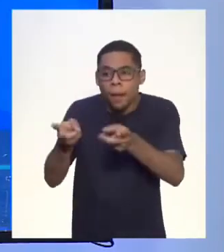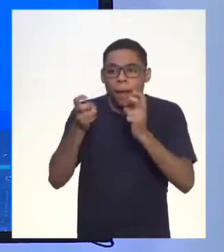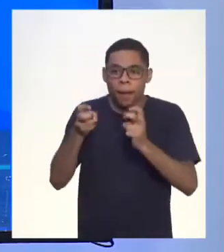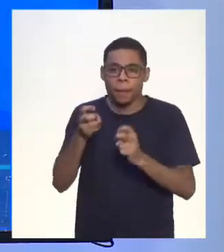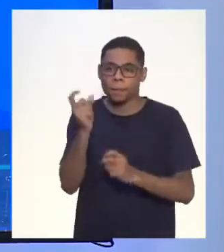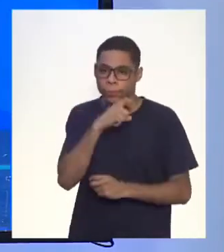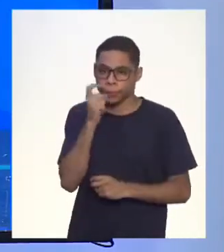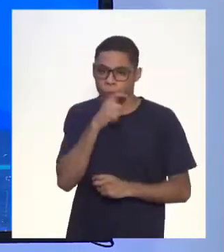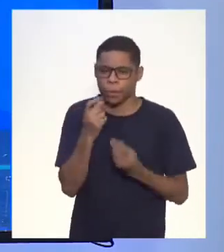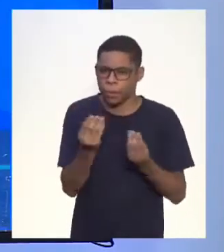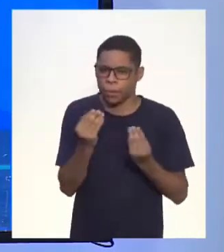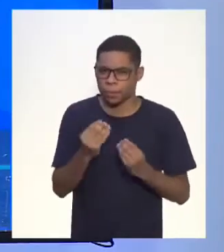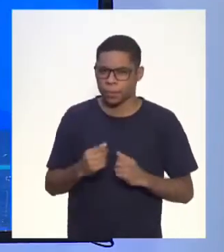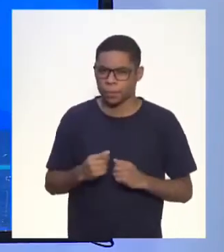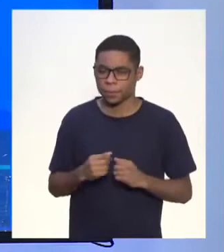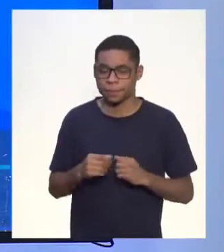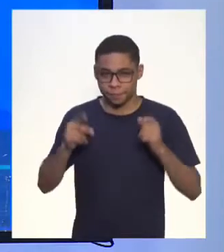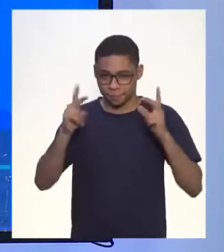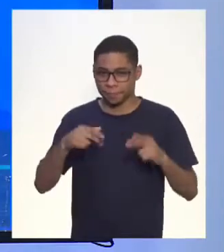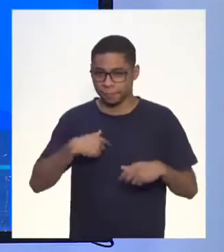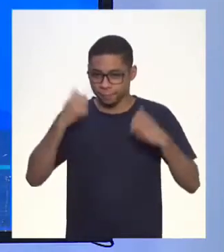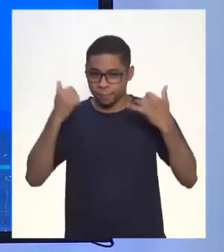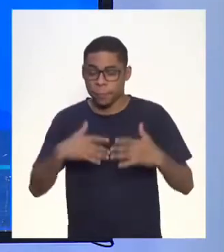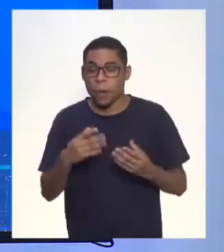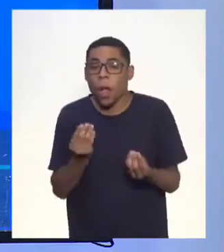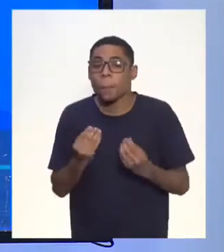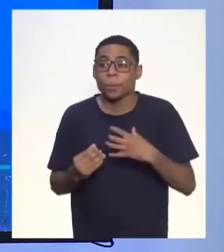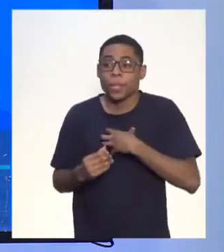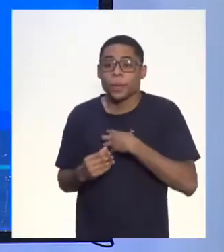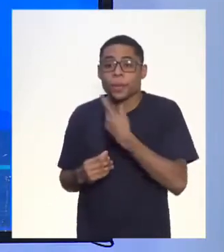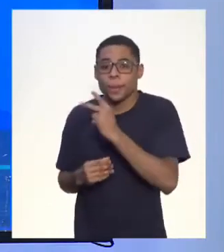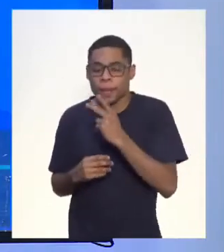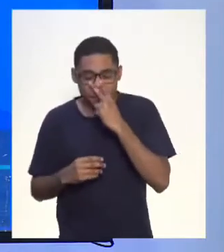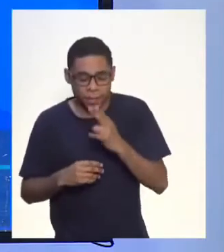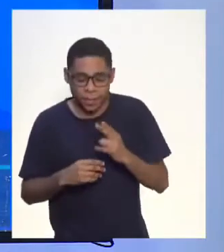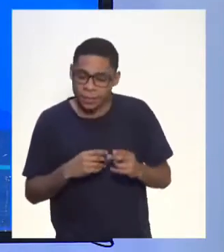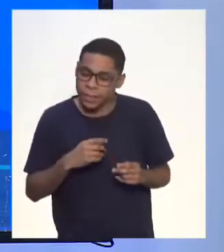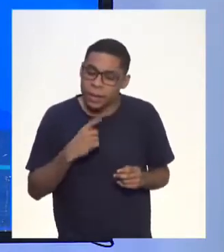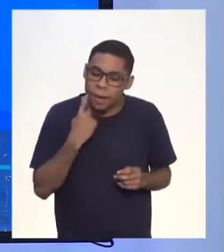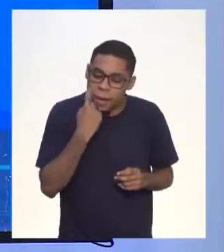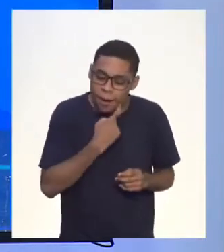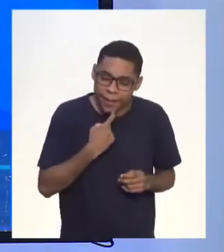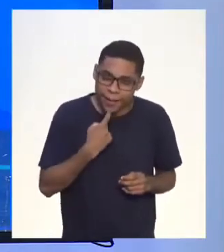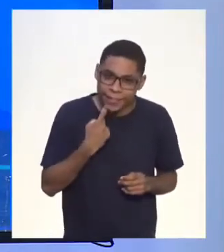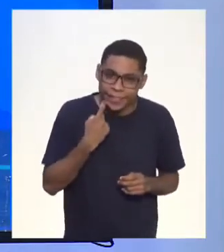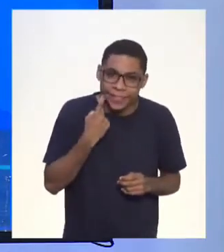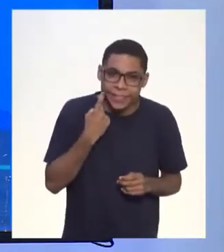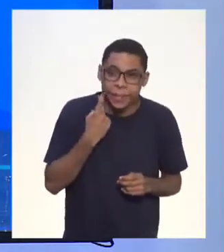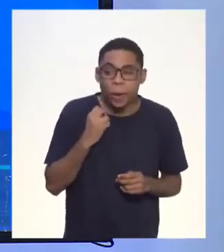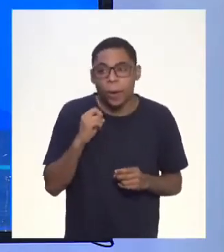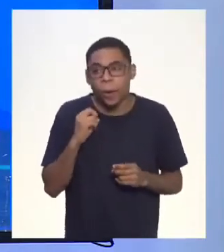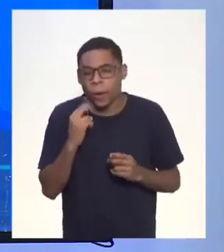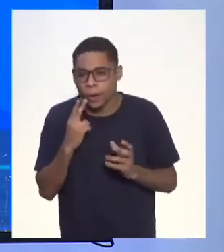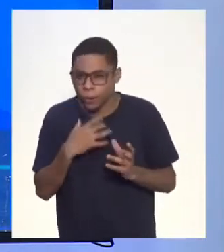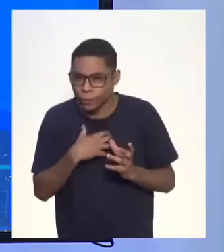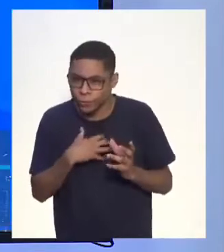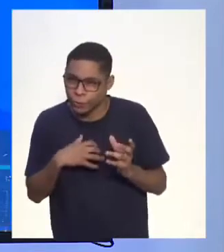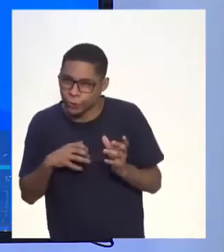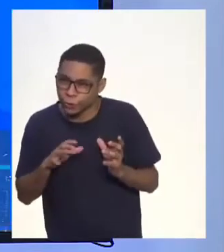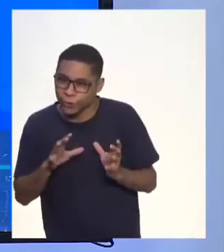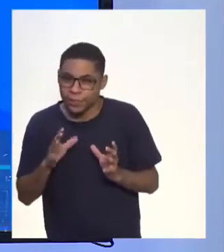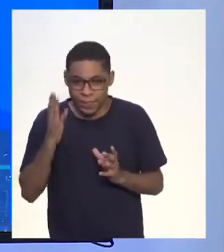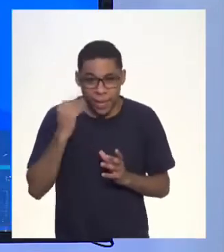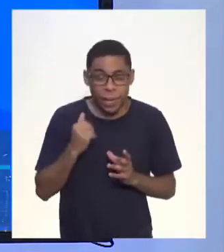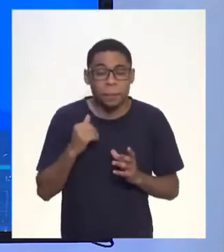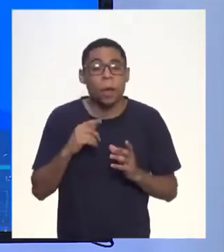vamos perceber a mentira? Como eu me falei, na fala há uma mudança e na escrita, pontuação, verbos e pronomes,